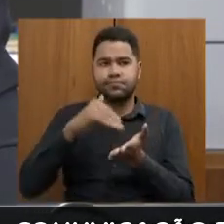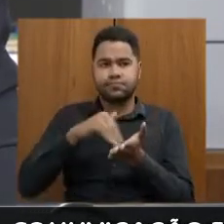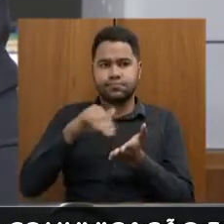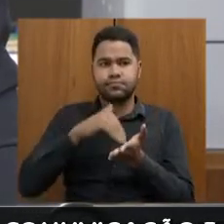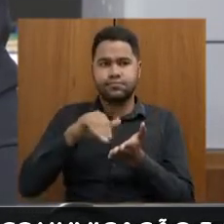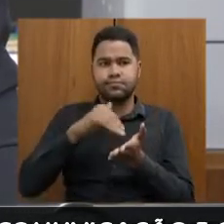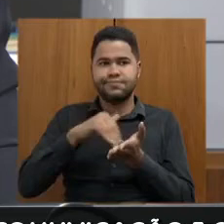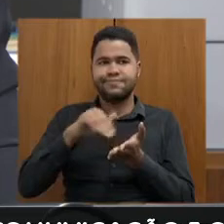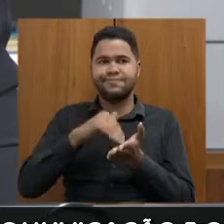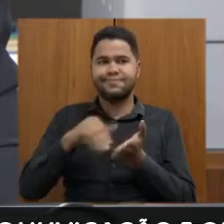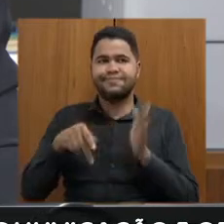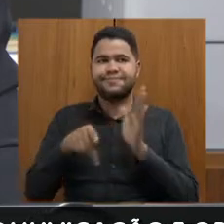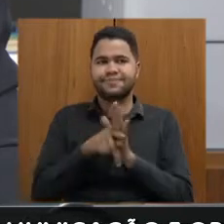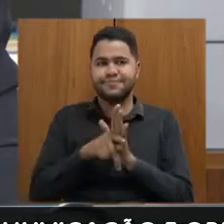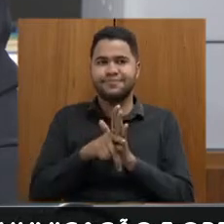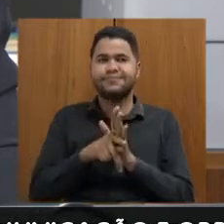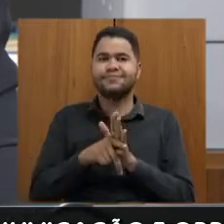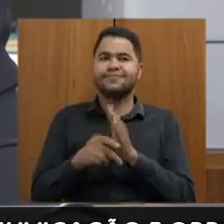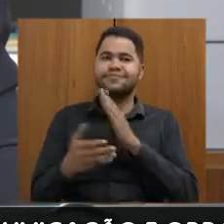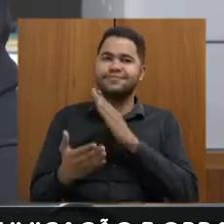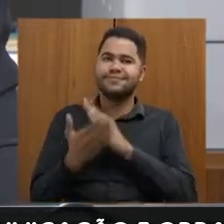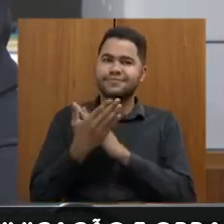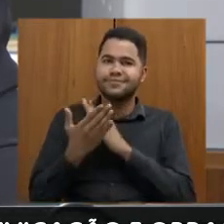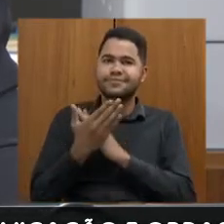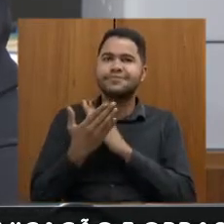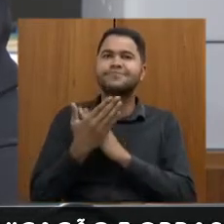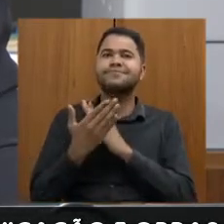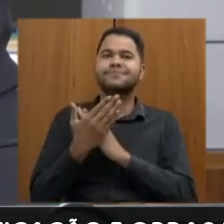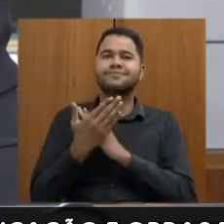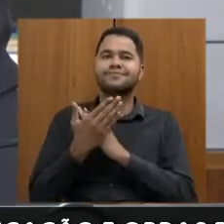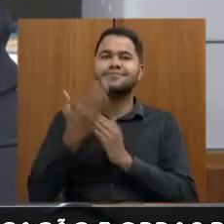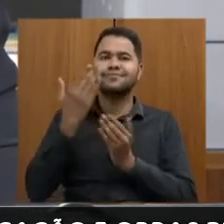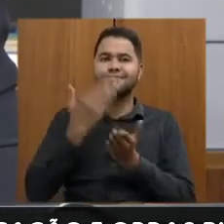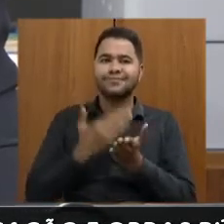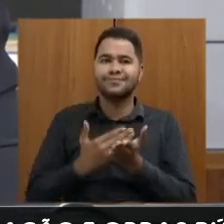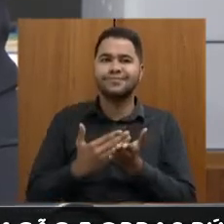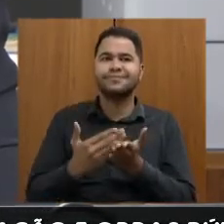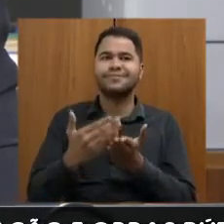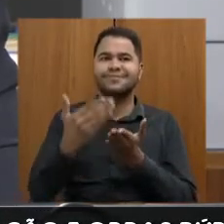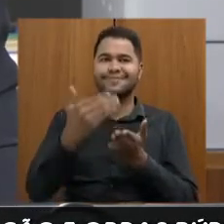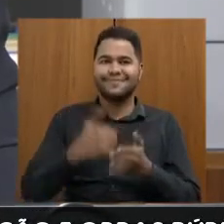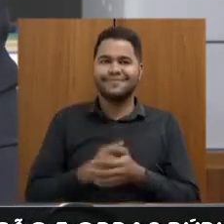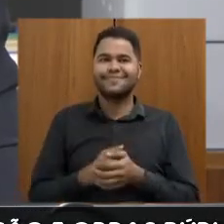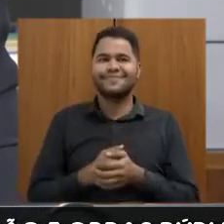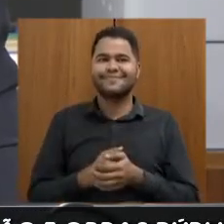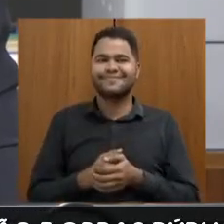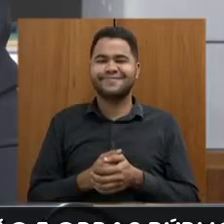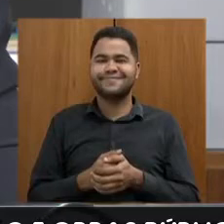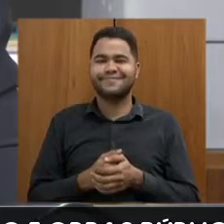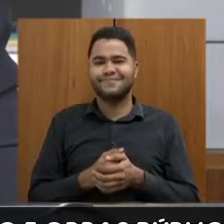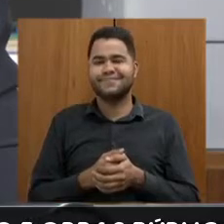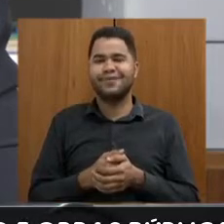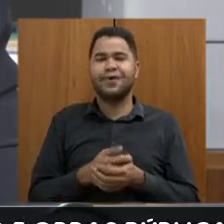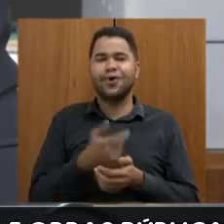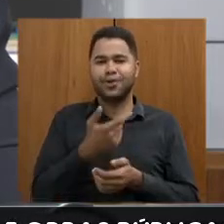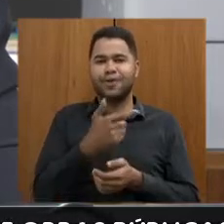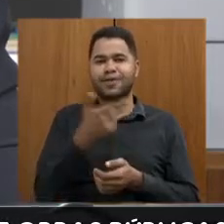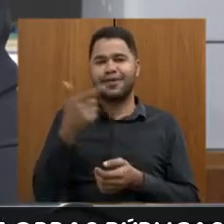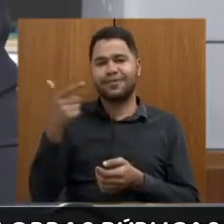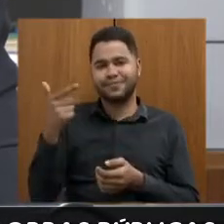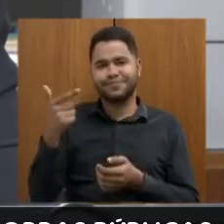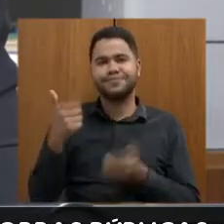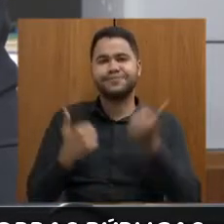por ter é dado todo o apoio desde o princípio né no momento em que não havia